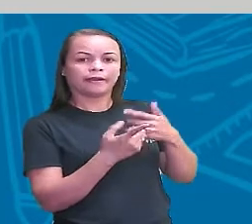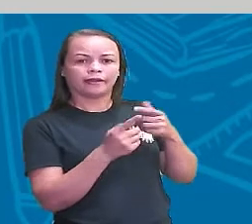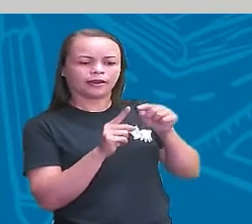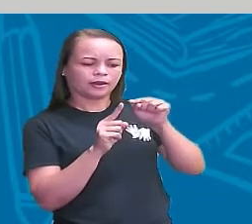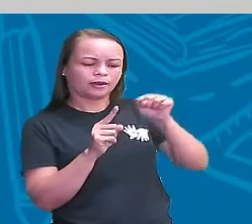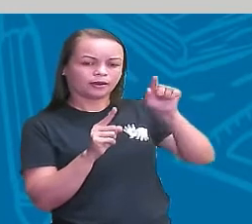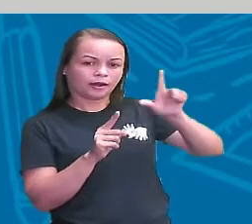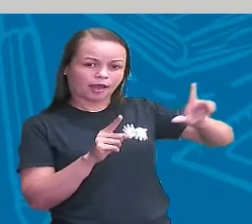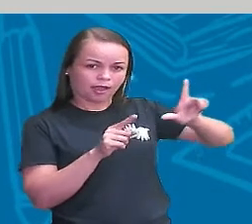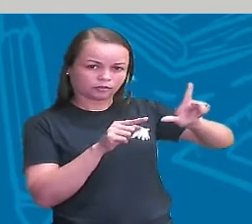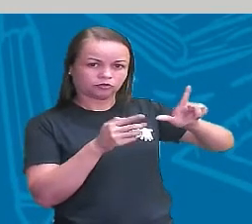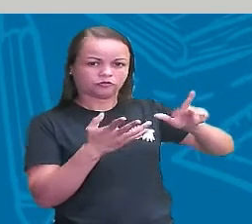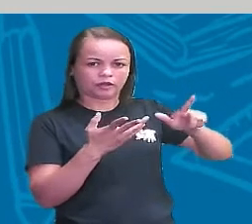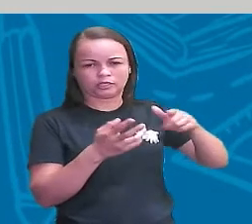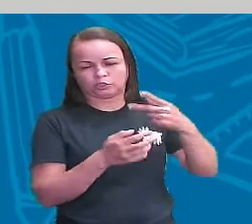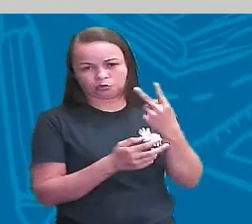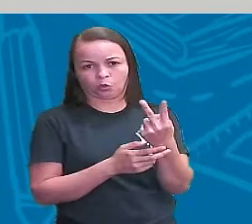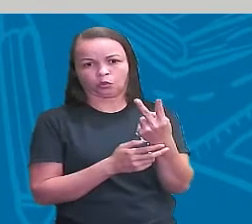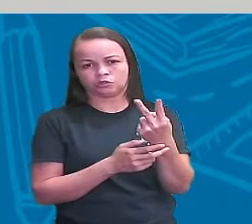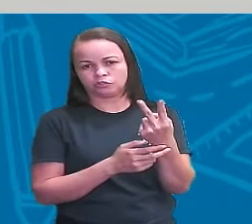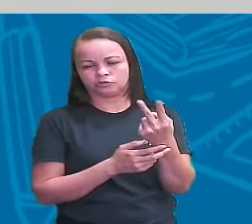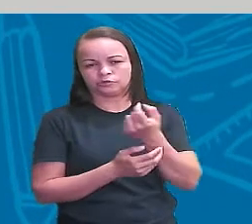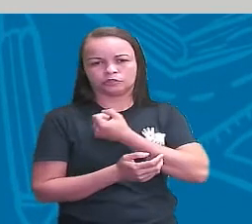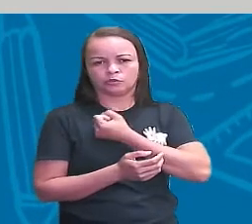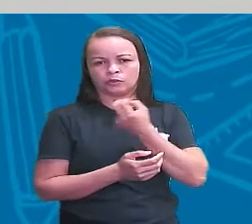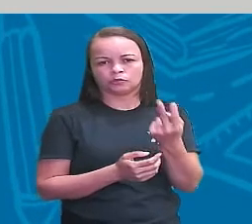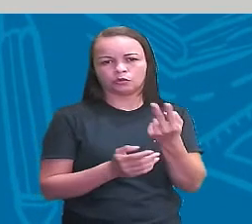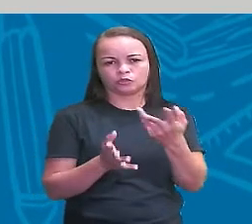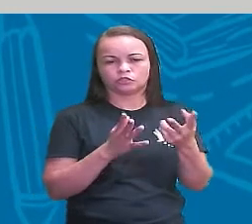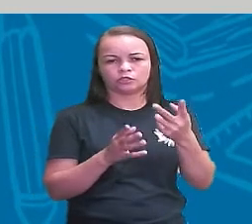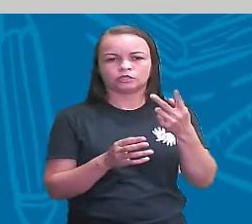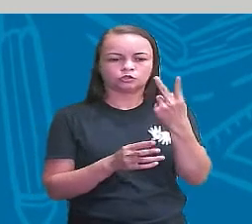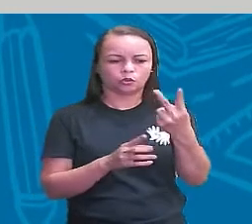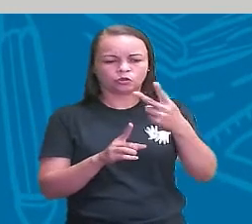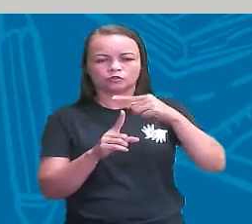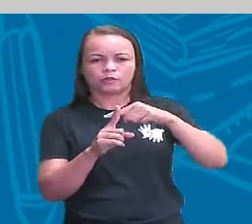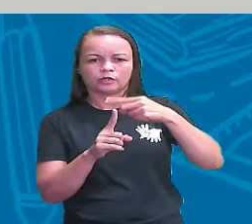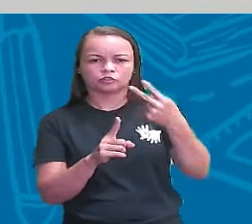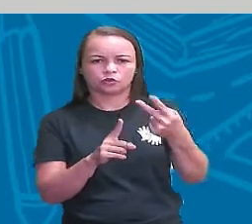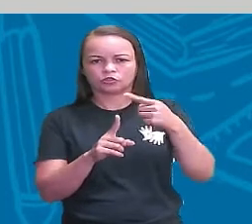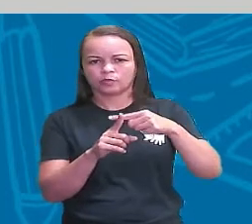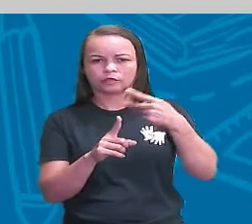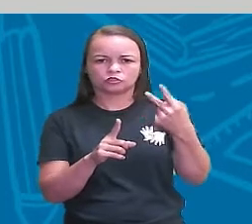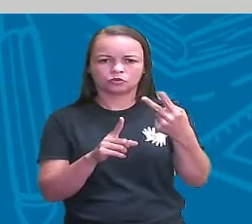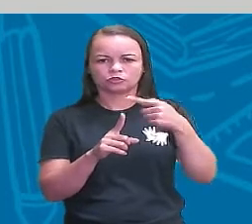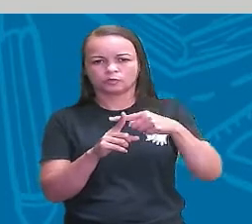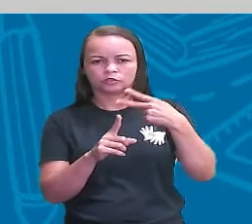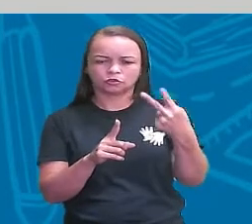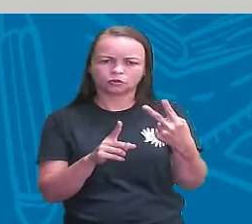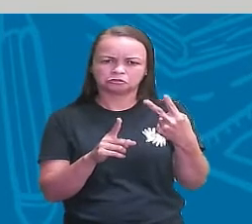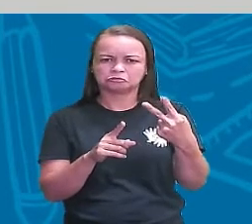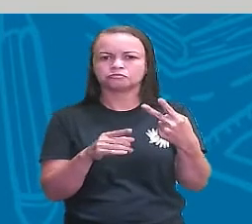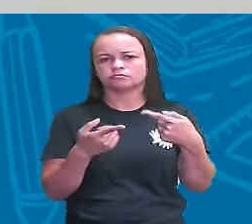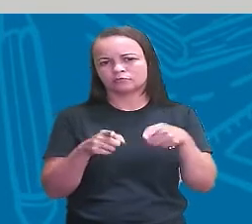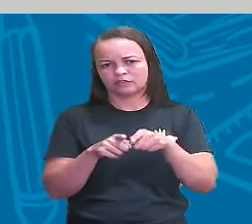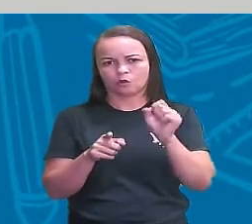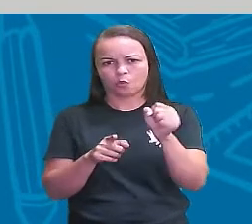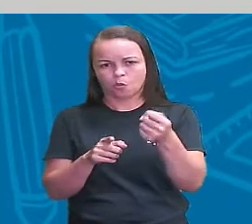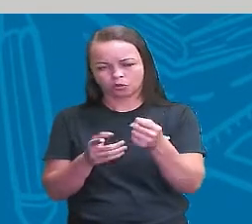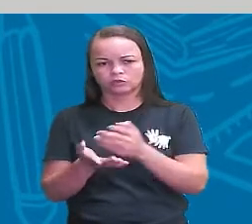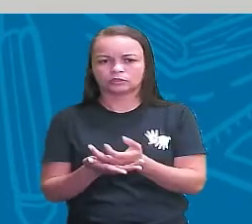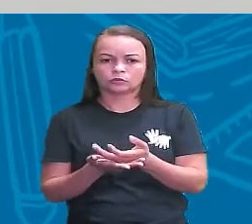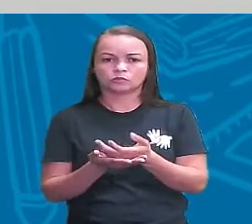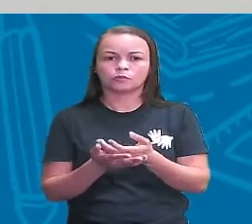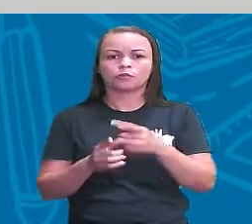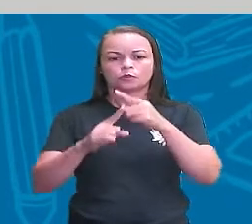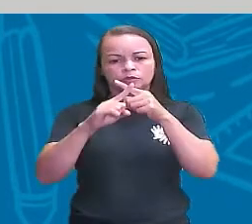2, vale 2, tá? Então, se eu somar 2 mais 2 mais 2 mais 2, vai ser igual a 8. Então, e se eu multiplicar 4 vezes 2, vai ser igual a